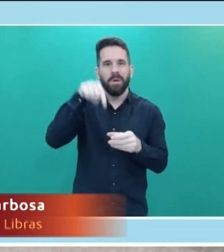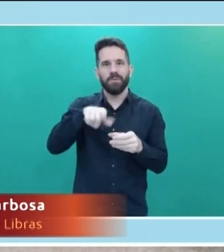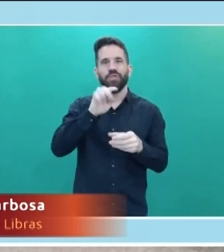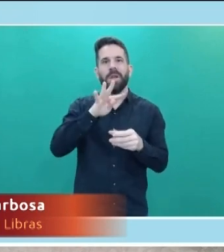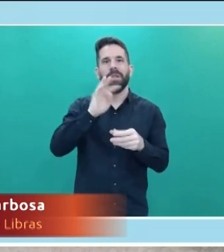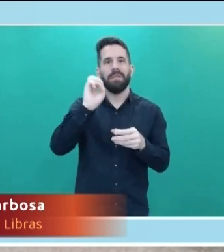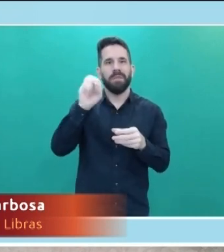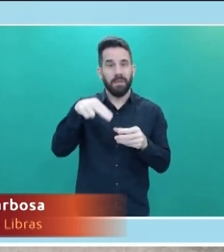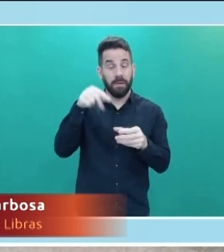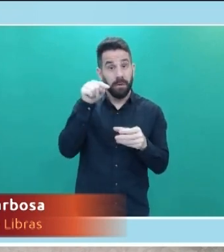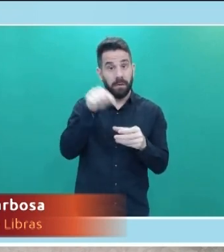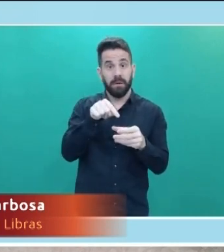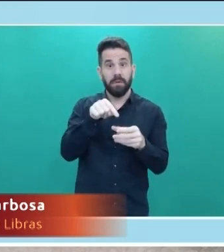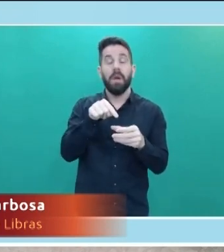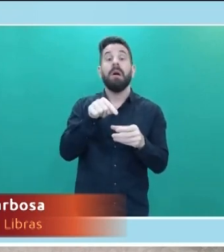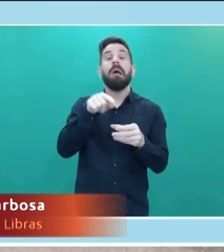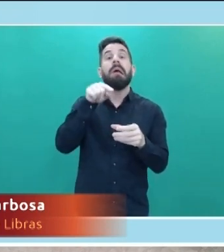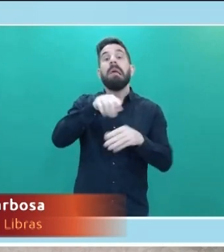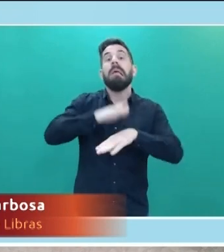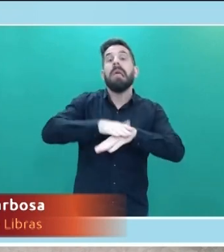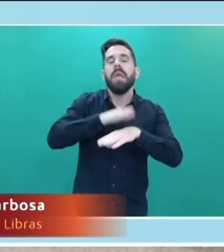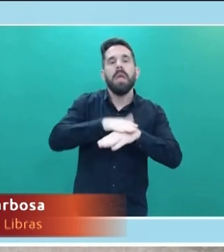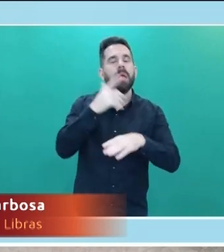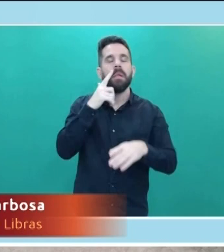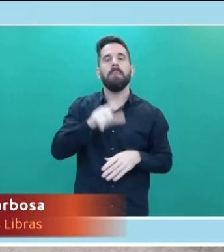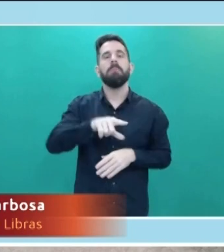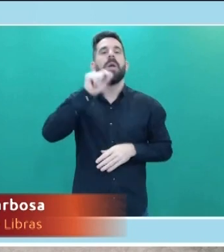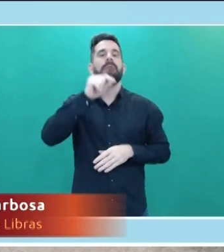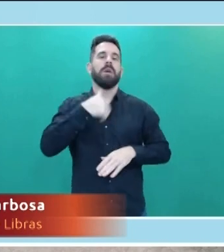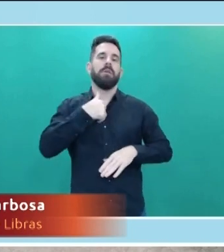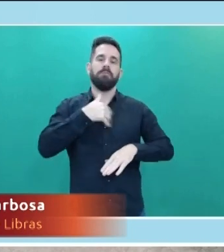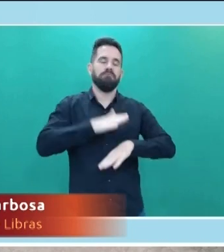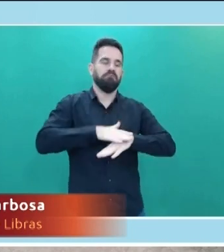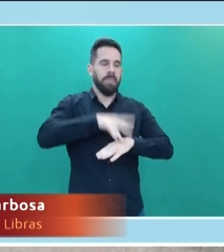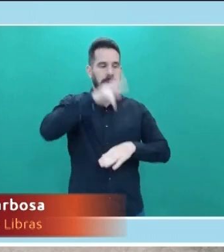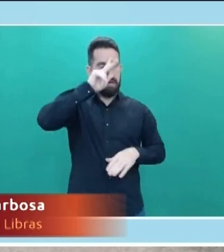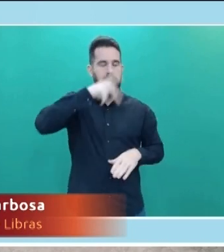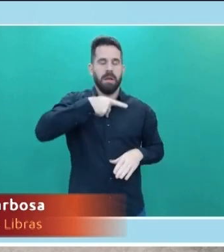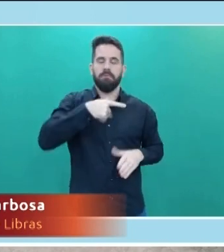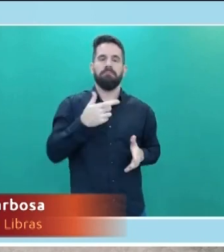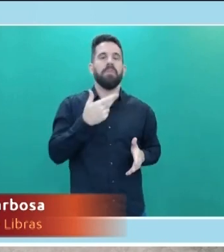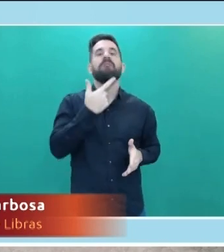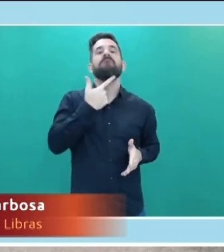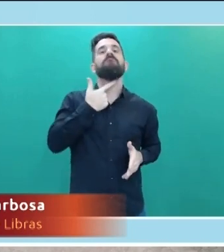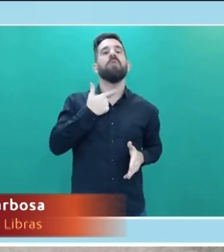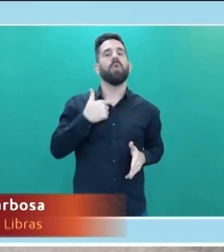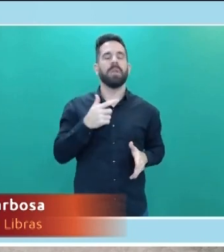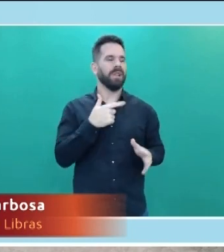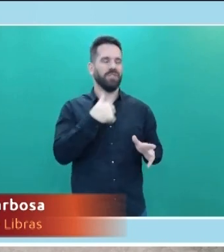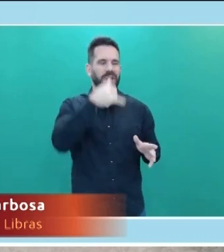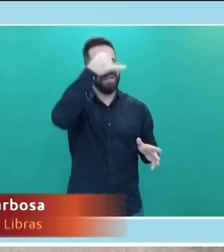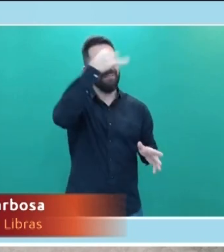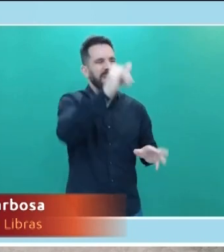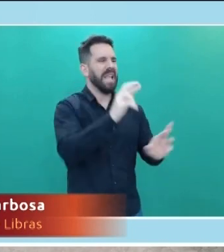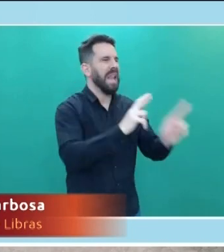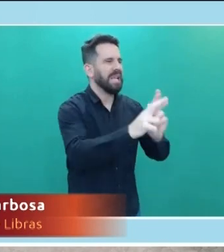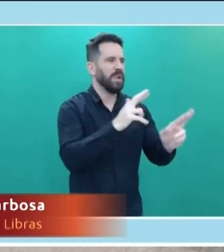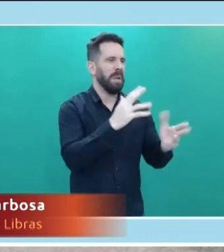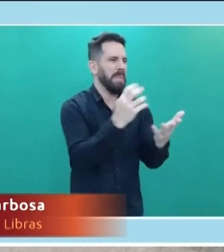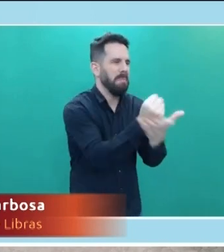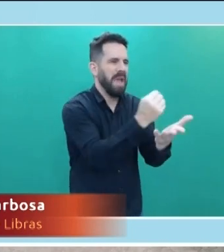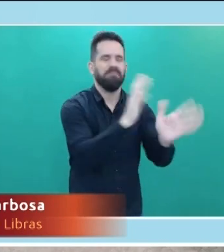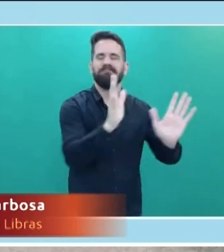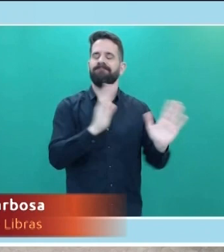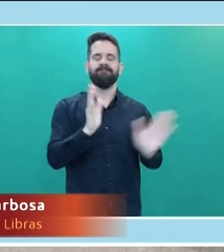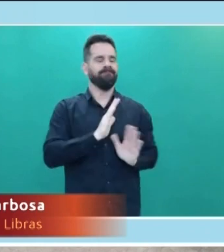eles preferem seguir o próprio caminho, ou seja, evitar qualquer tipo de relacionamento, né? Não significa exatamente que eles vão parar de